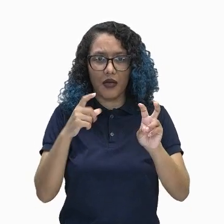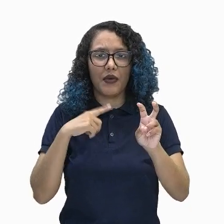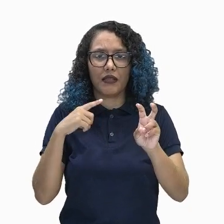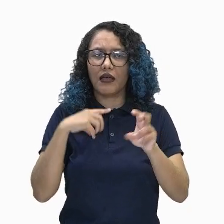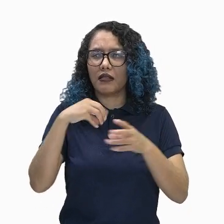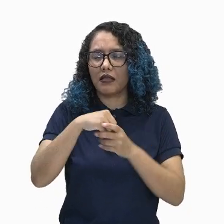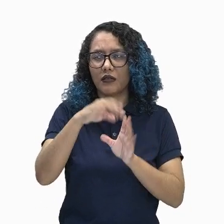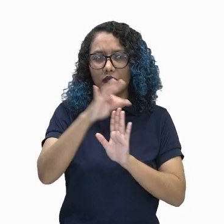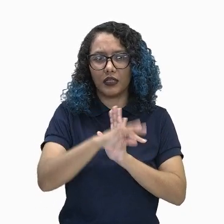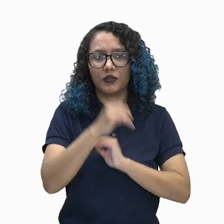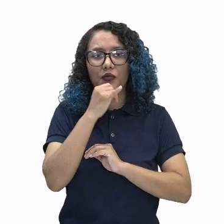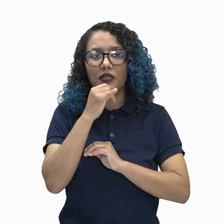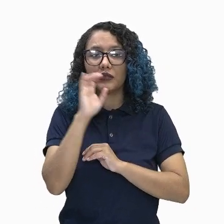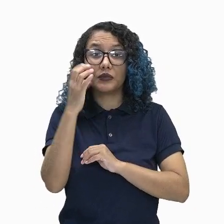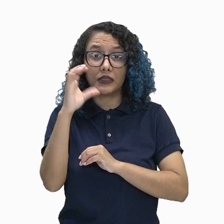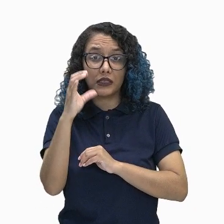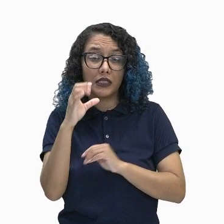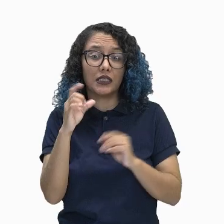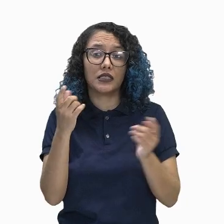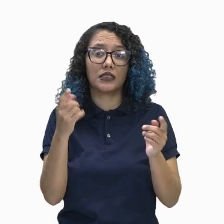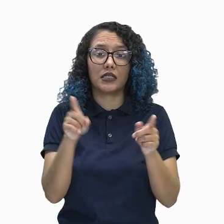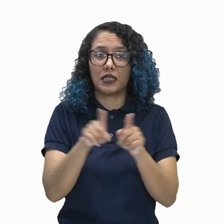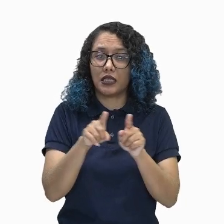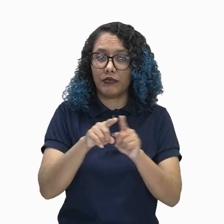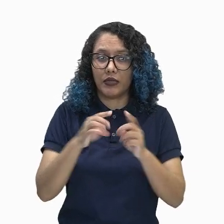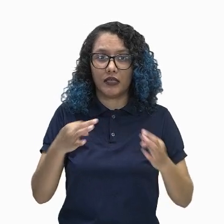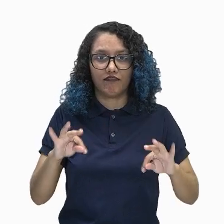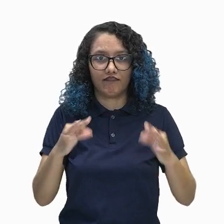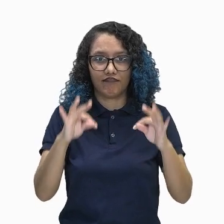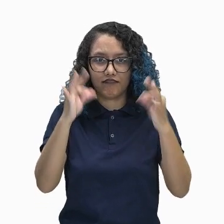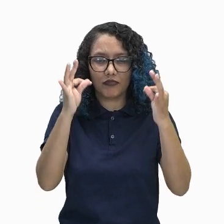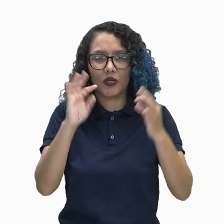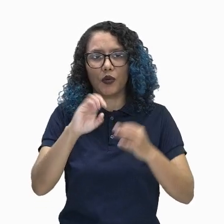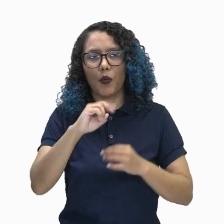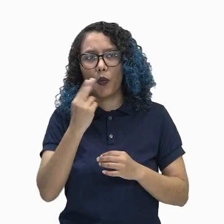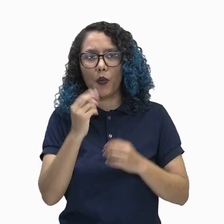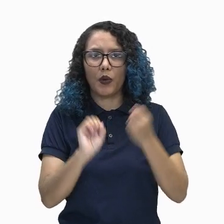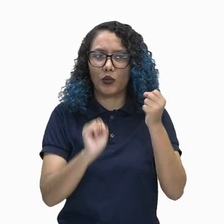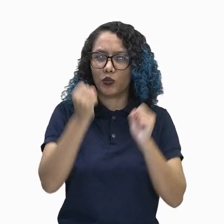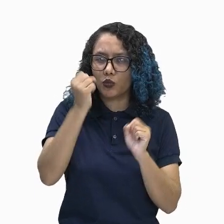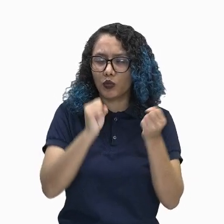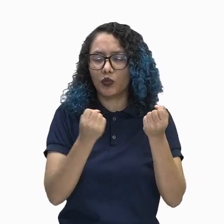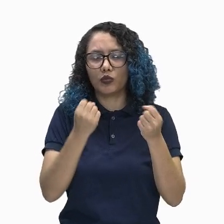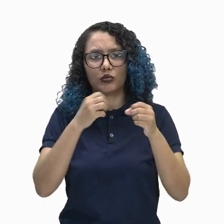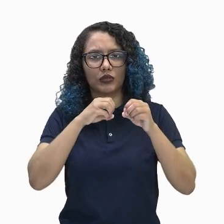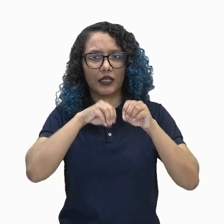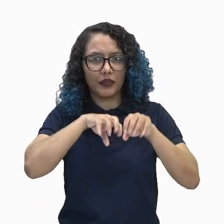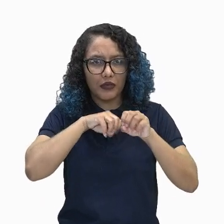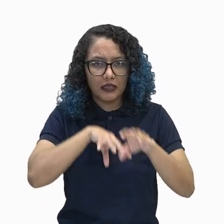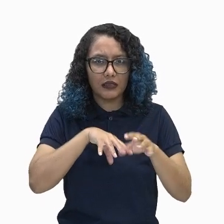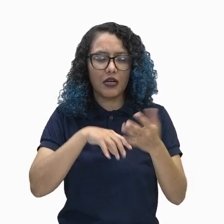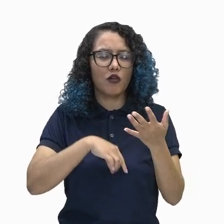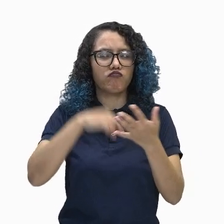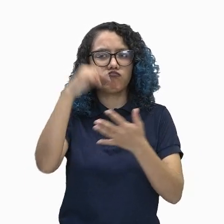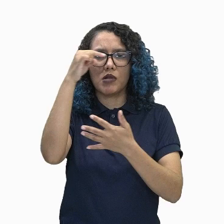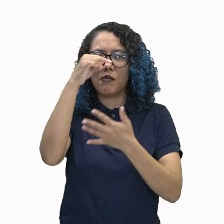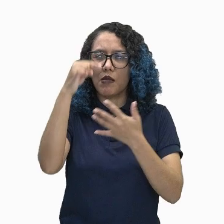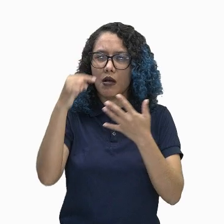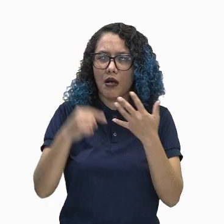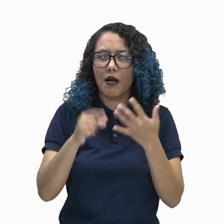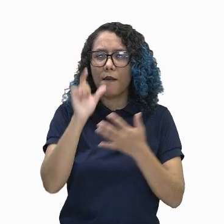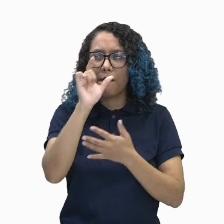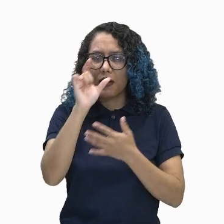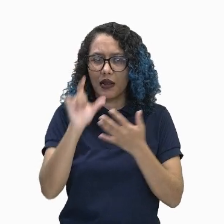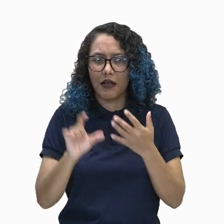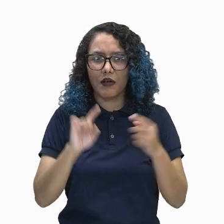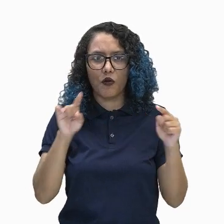texto: ciência, tecnologia, indústria, educação. Então, essas palavras aí indicam temas gerais